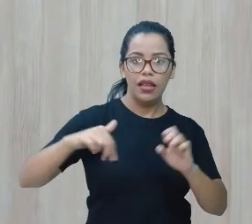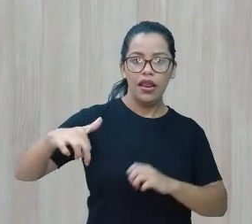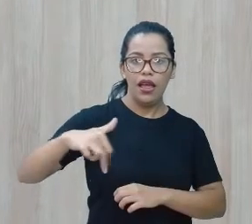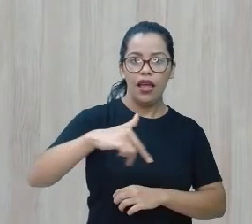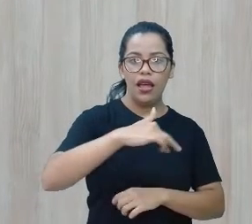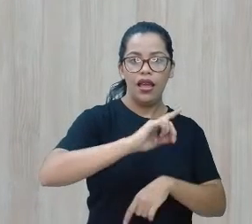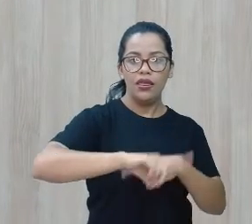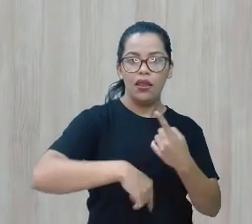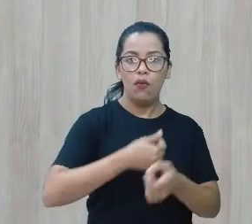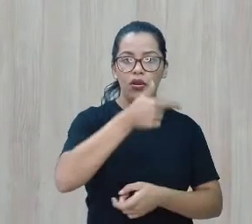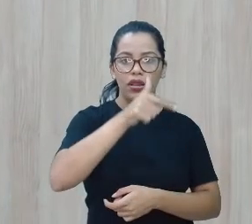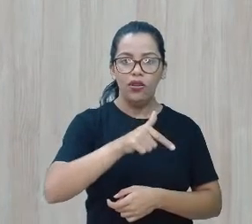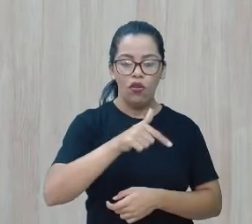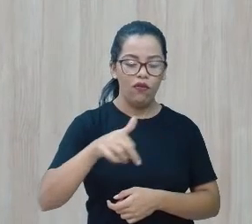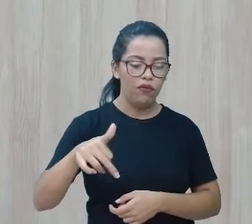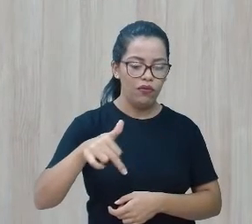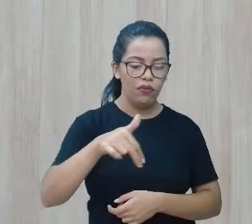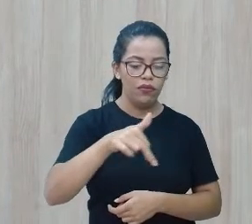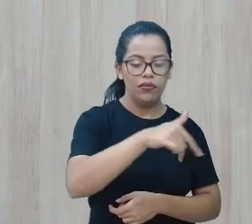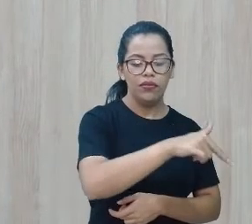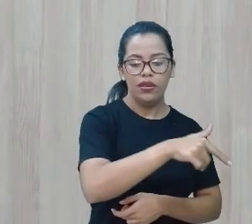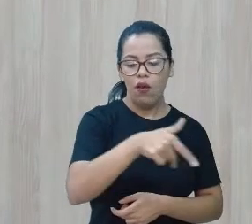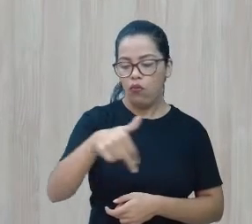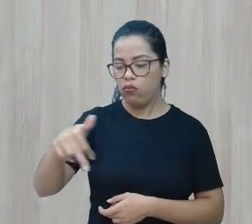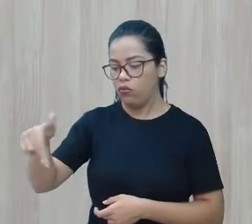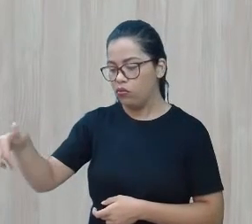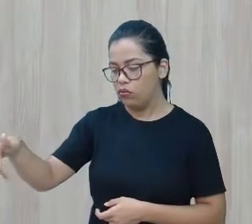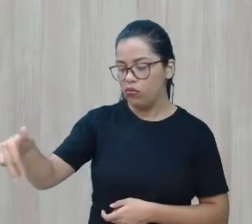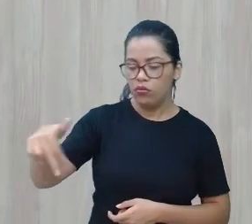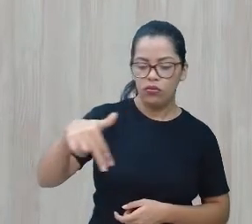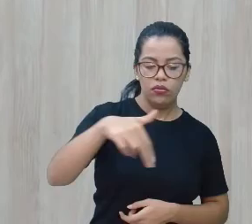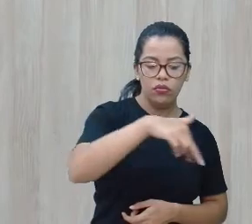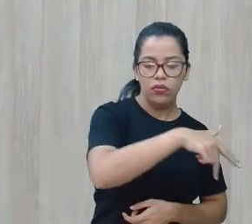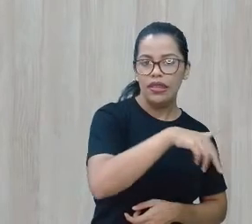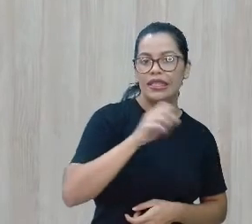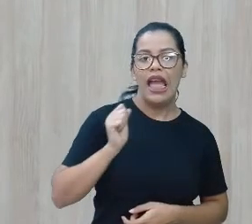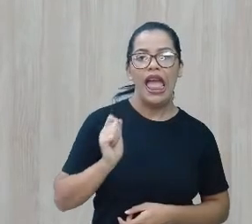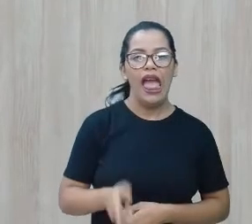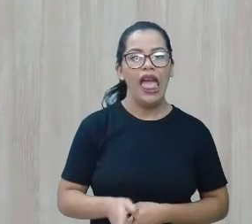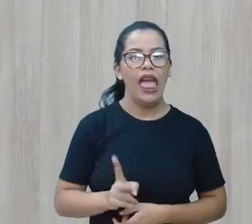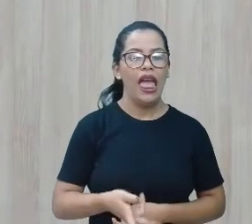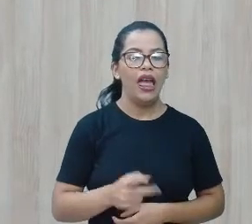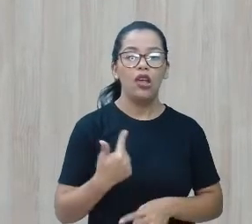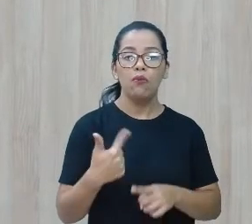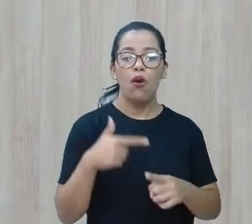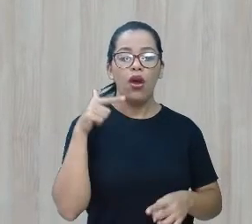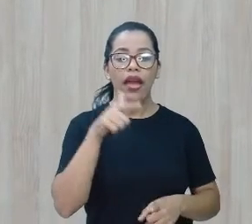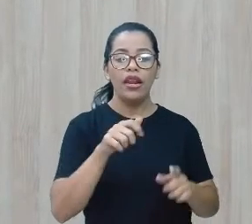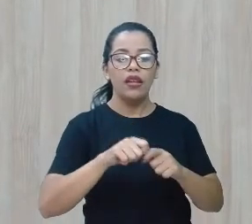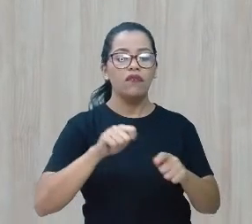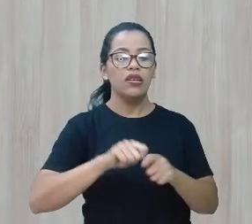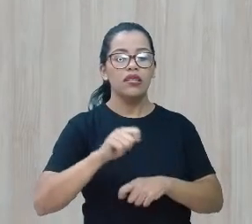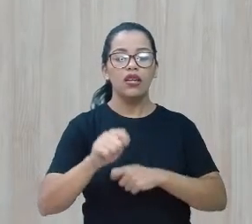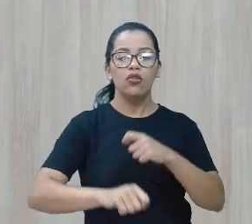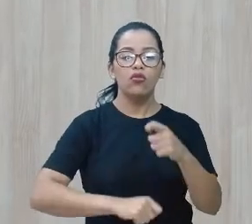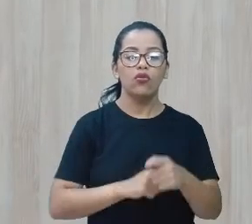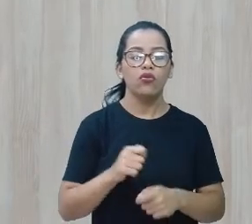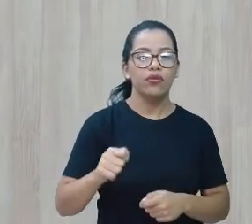quadro da ordem anterior, aqui, aí vem para cá. E ele vai ficar nessa, ó, a eternidade inteira, porque ele está executando a